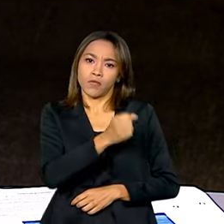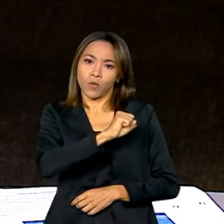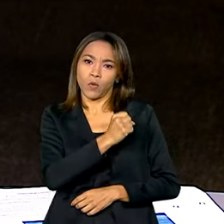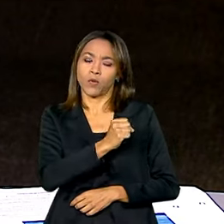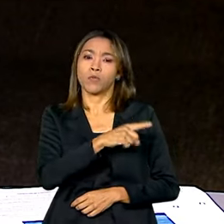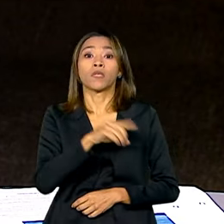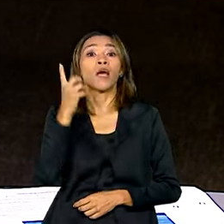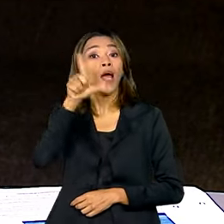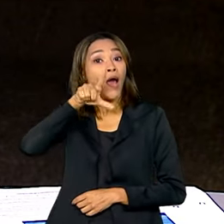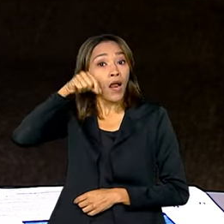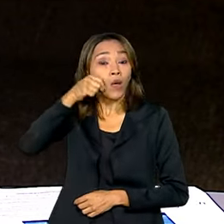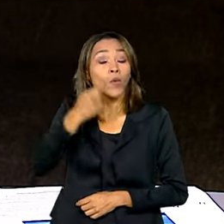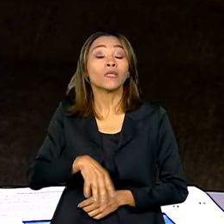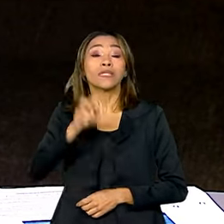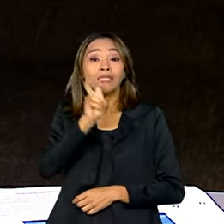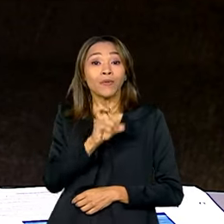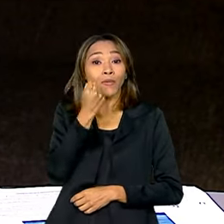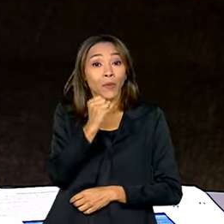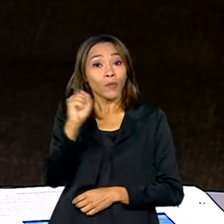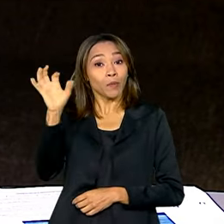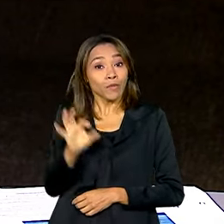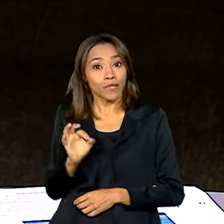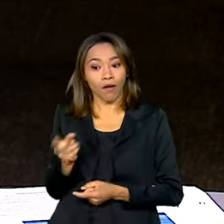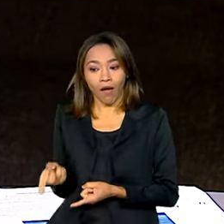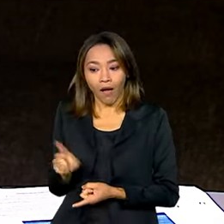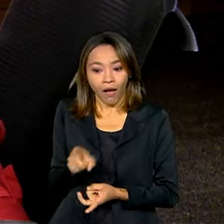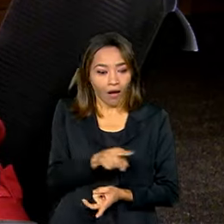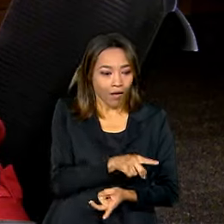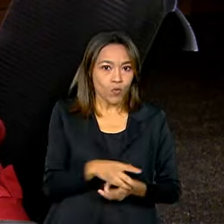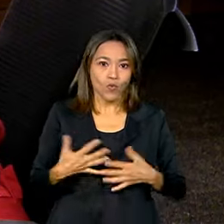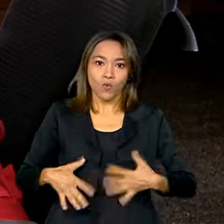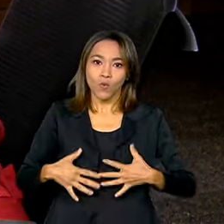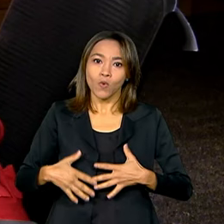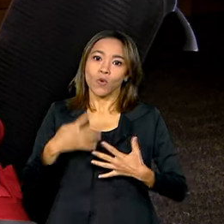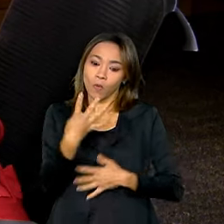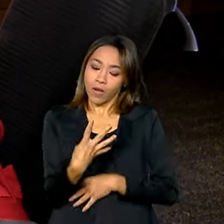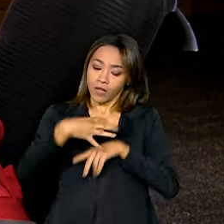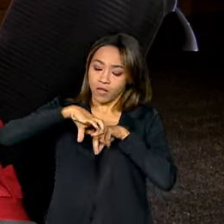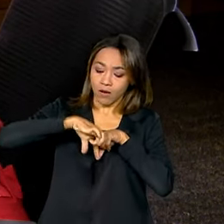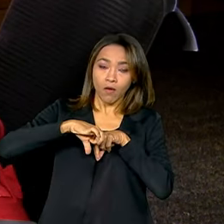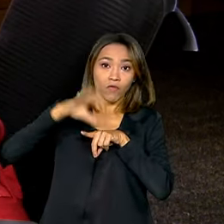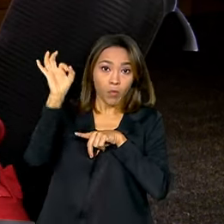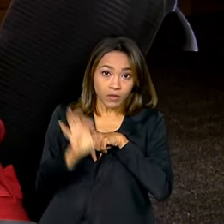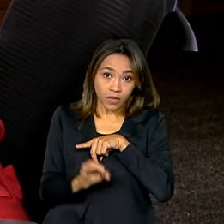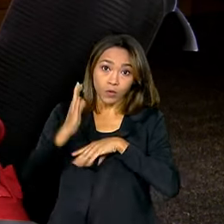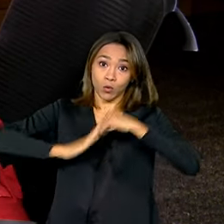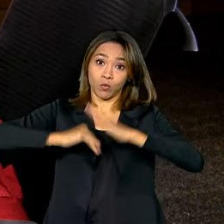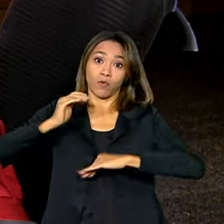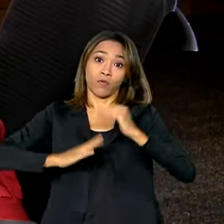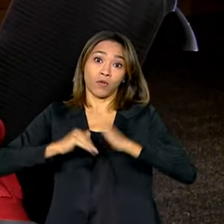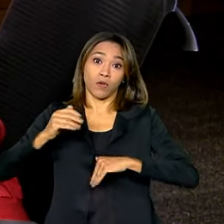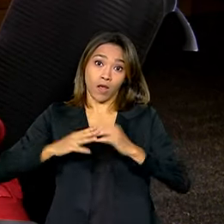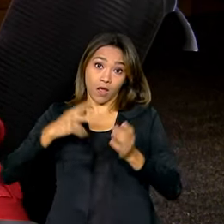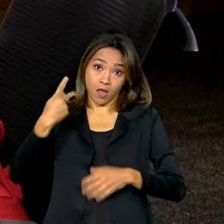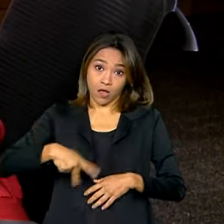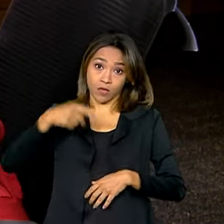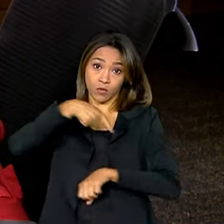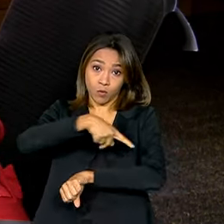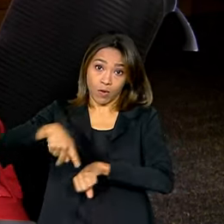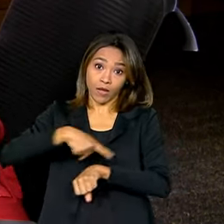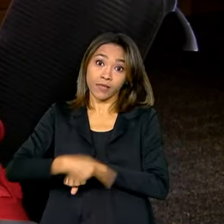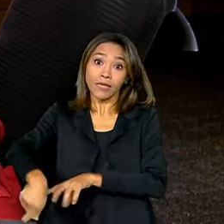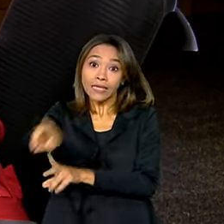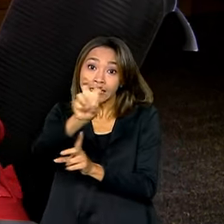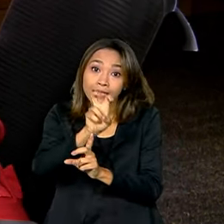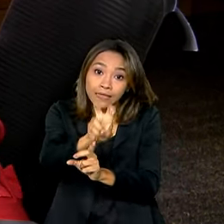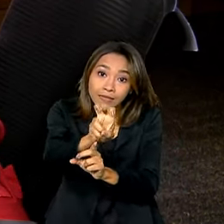Alagoas, 58%. Então, além de serem 49% dos pescadores profissionais do país, em